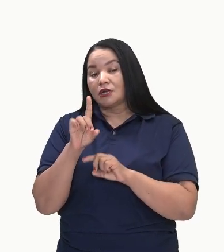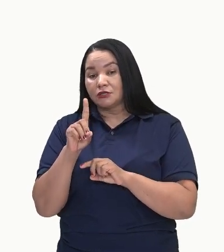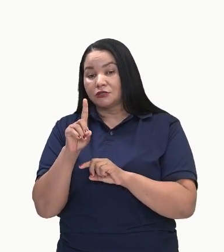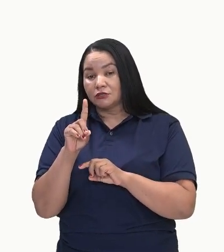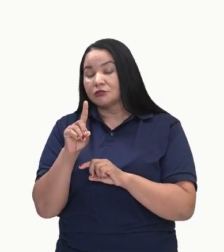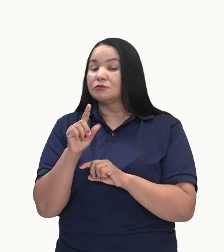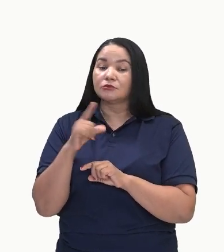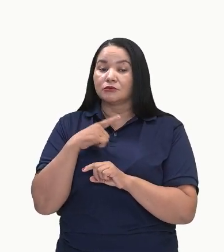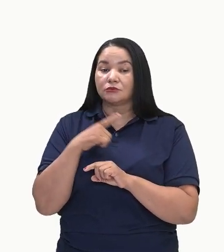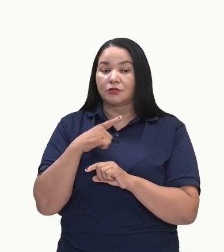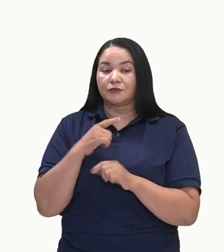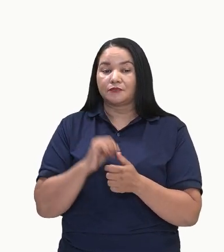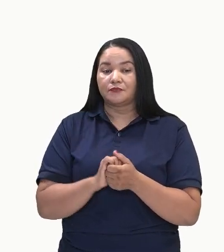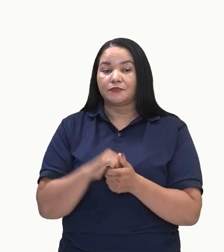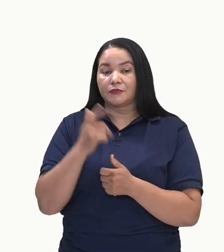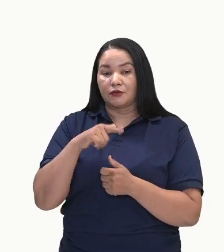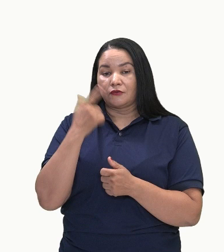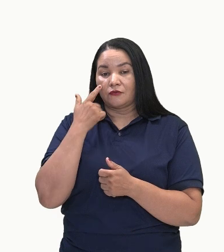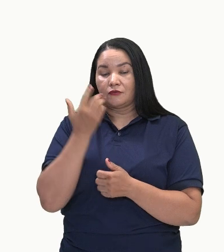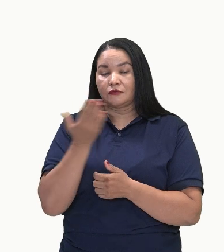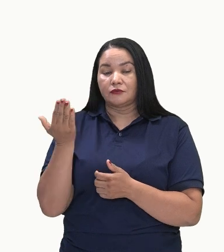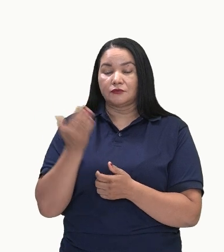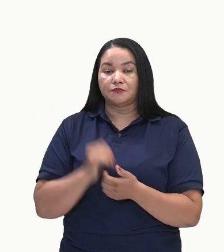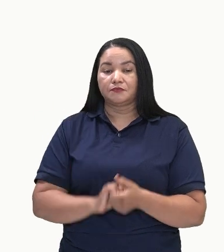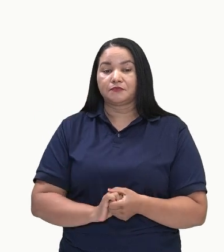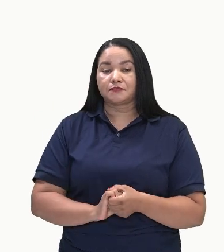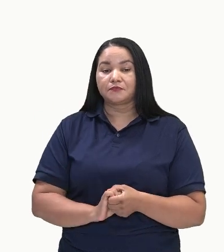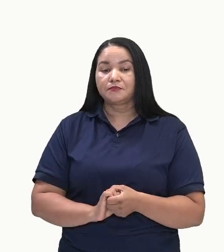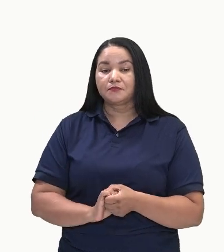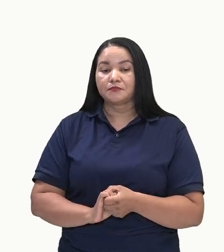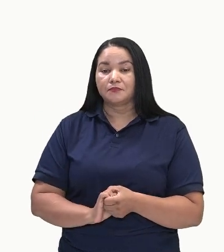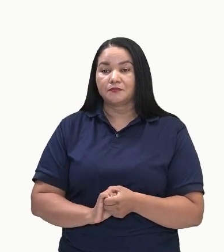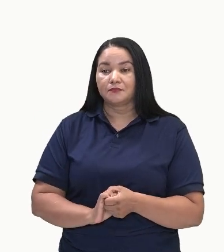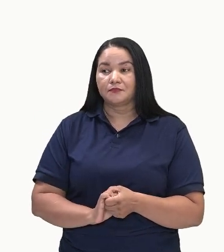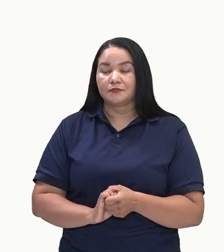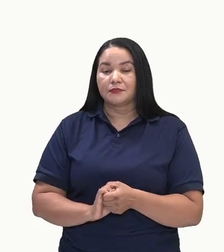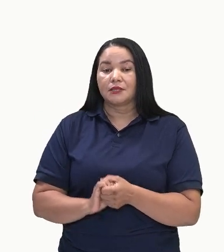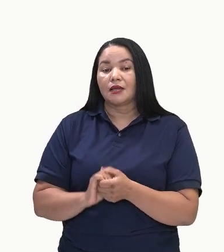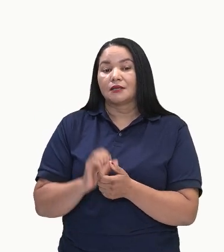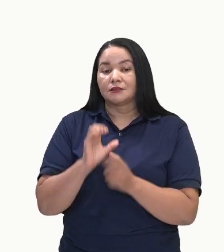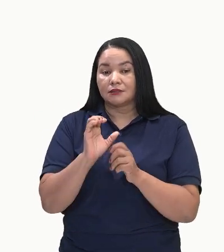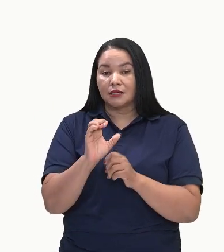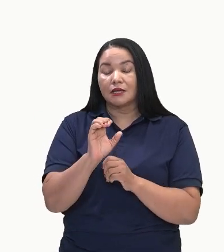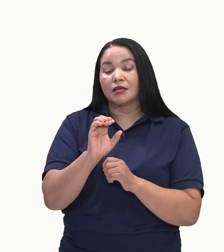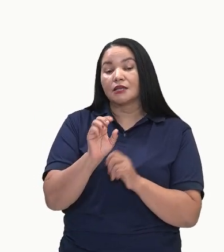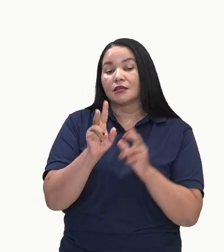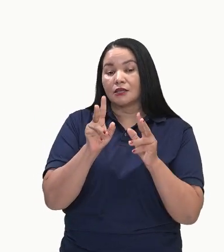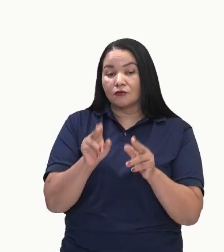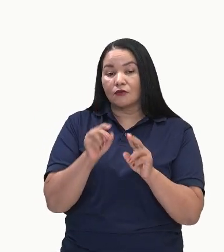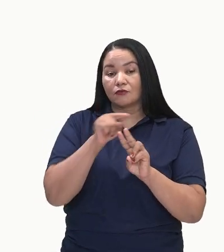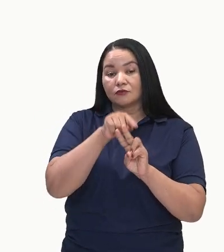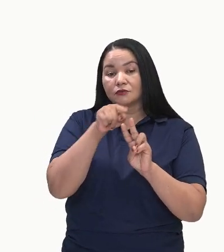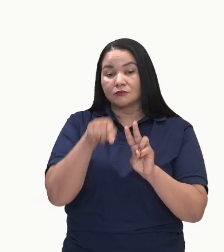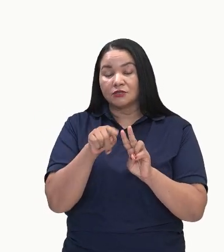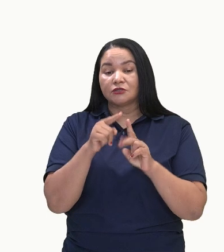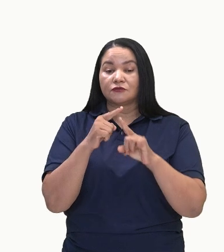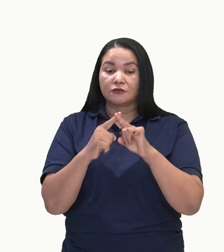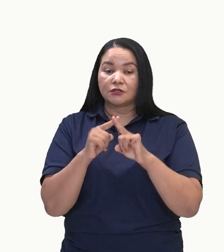repetir ela bem aqui, tá bom? Para a gente ter um espaço melhor. Comprimento igual a π vezes o